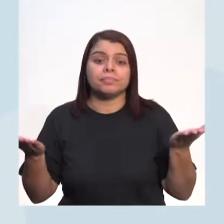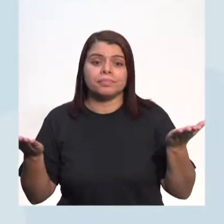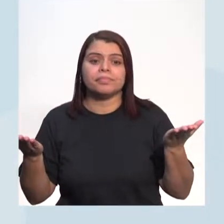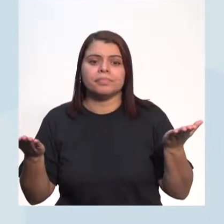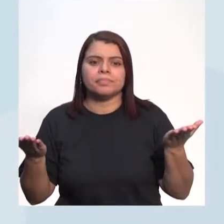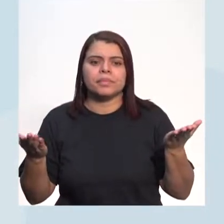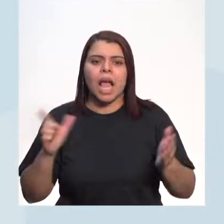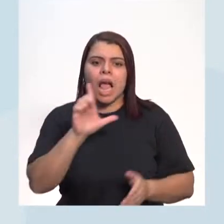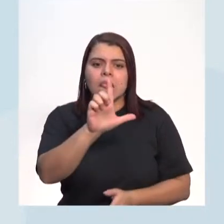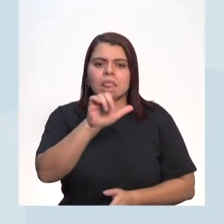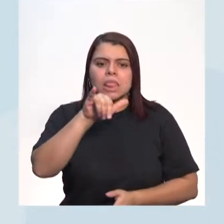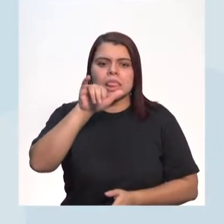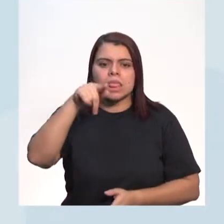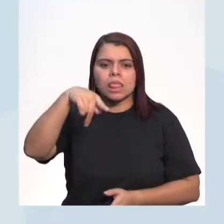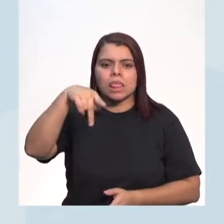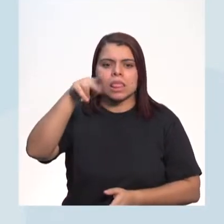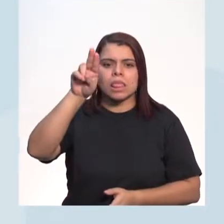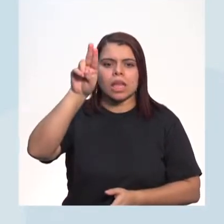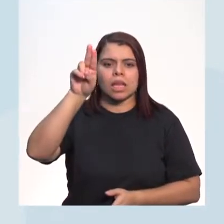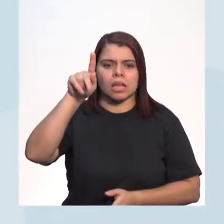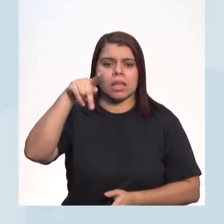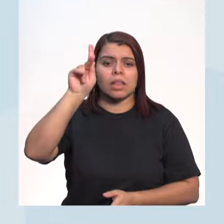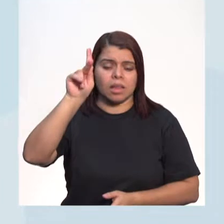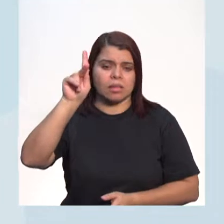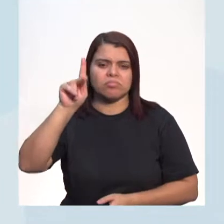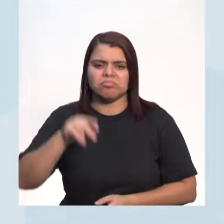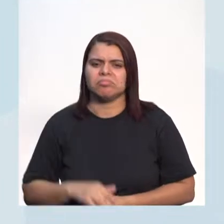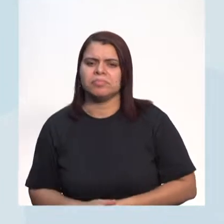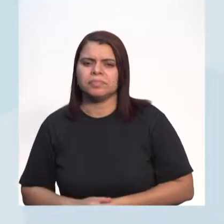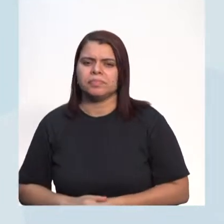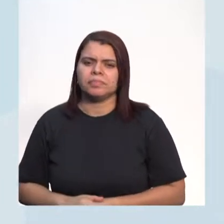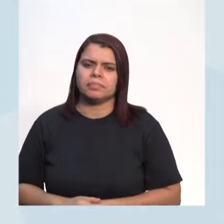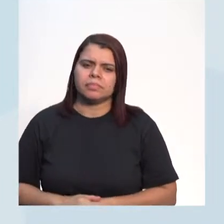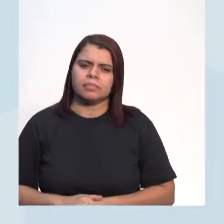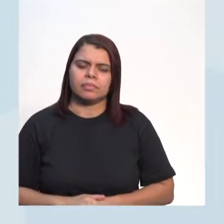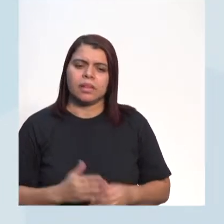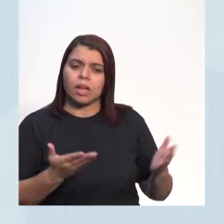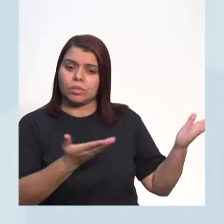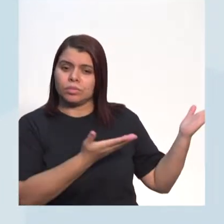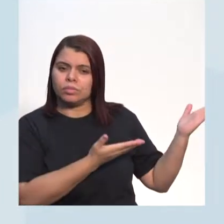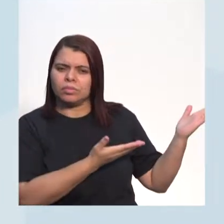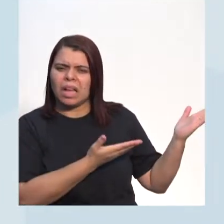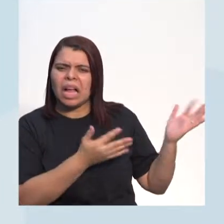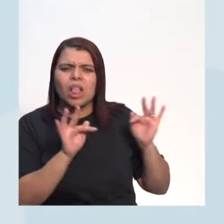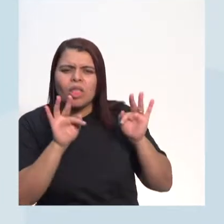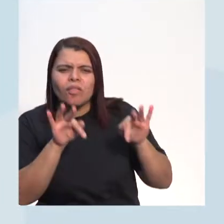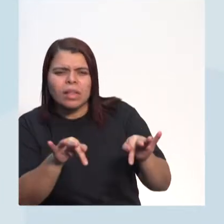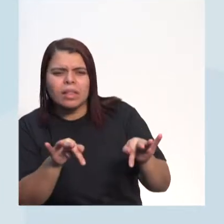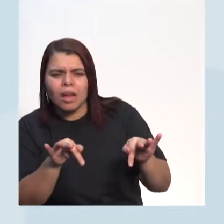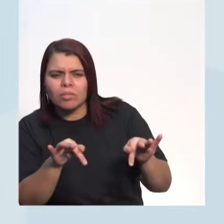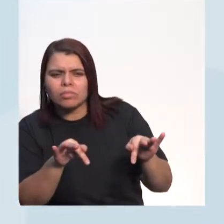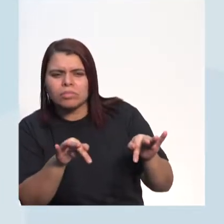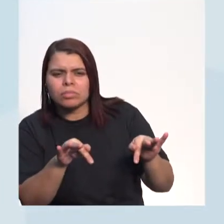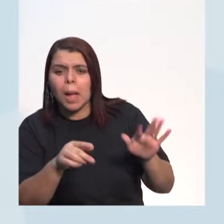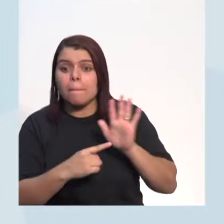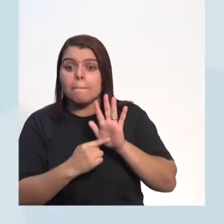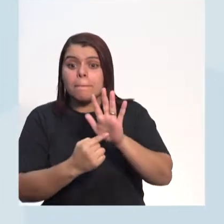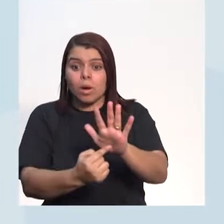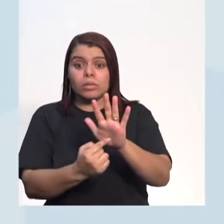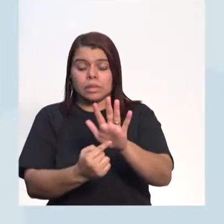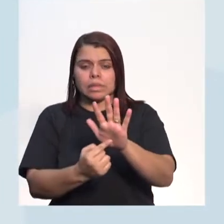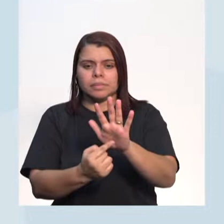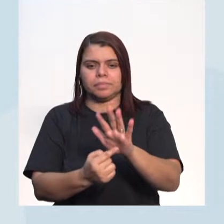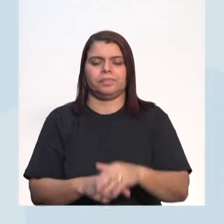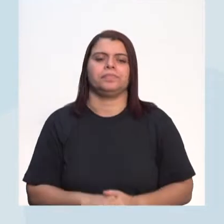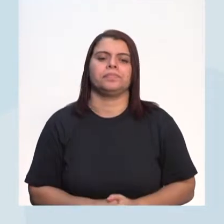E nesse material, nesse comunicado, no final do primeiro parágrafo, tem um link. Pode passar a